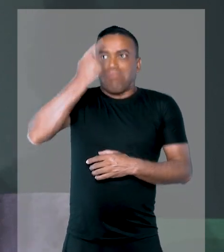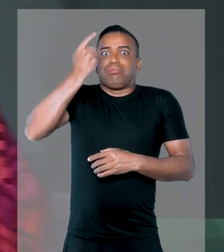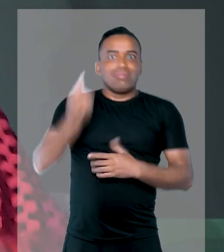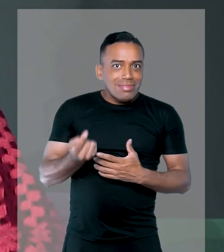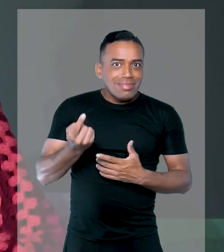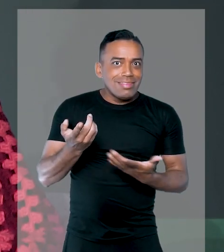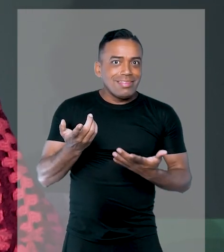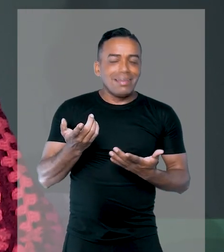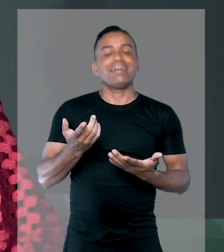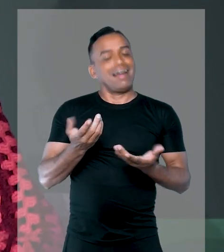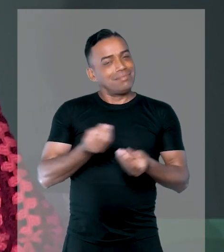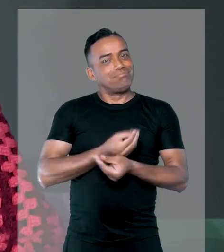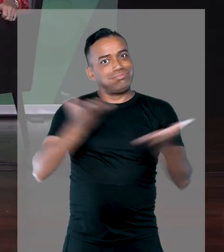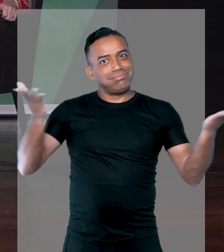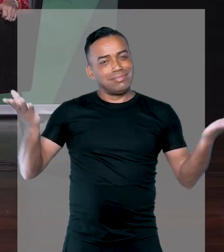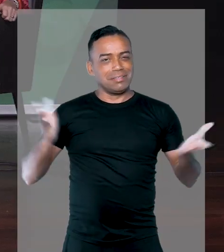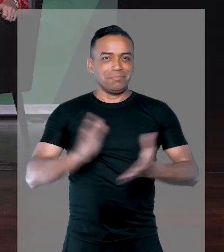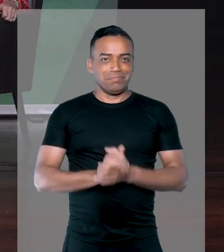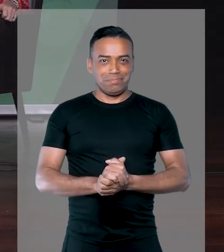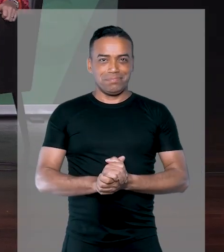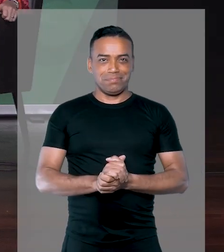tive e tá aí.